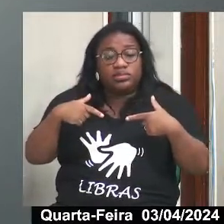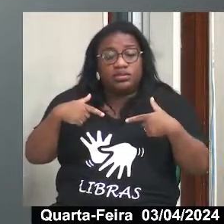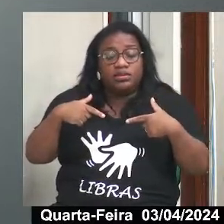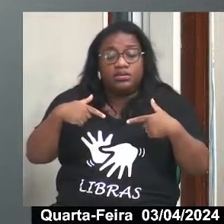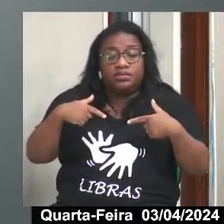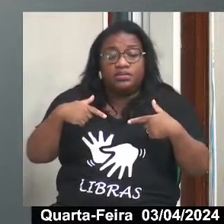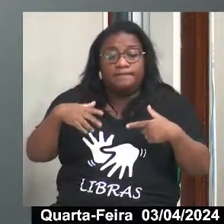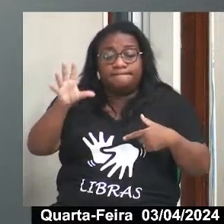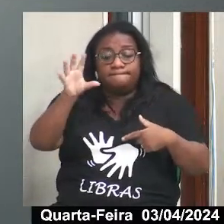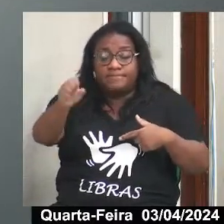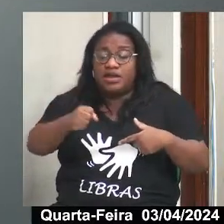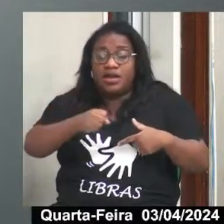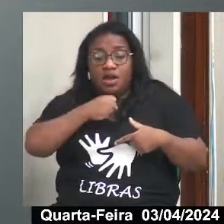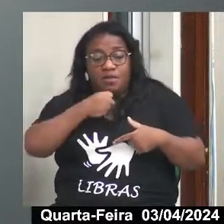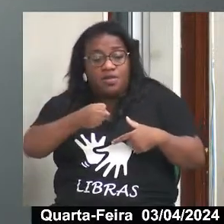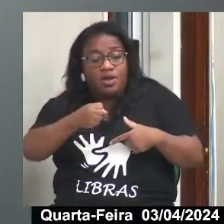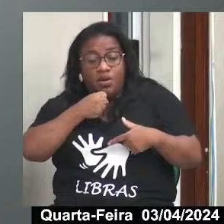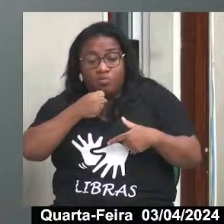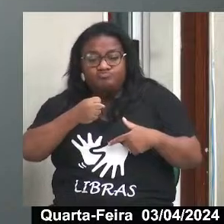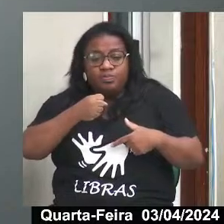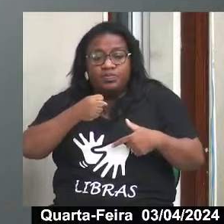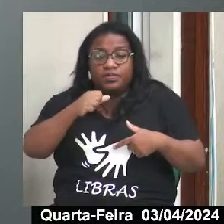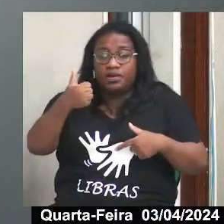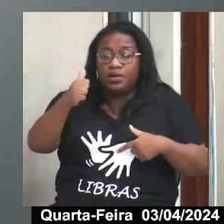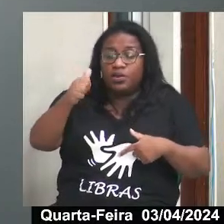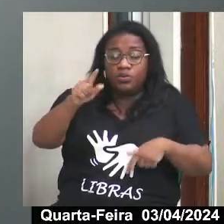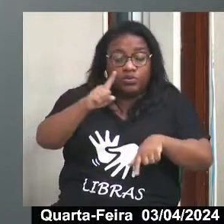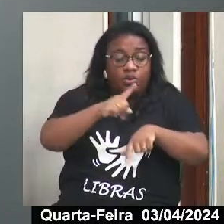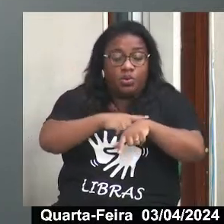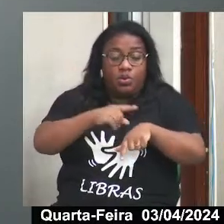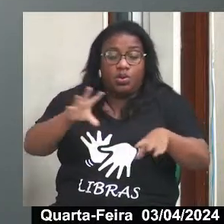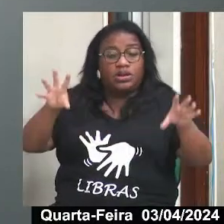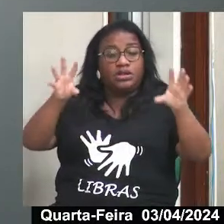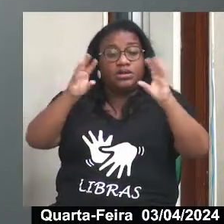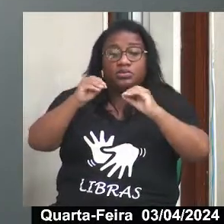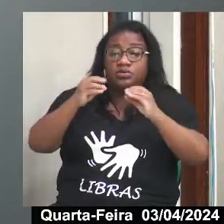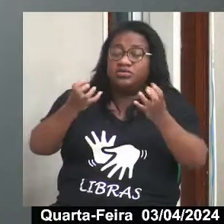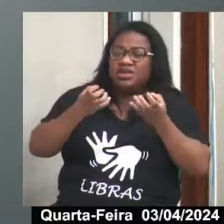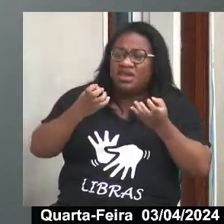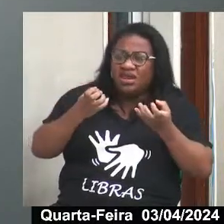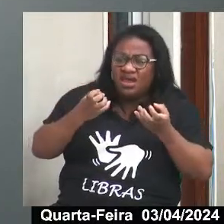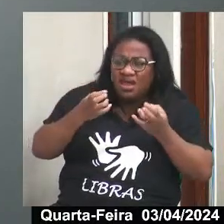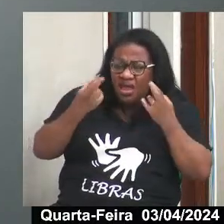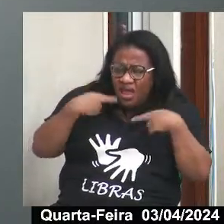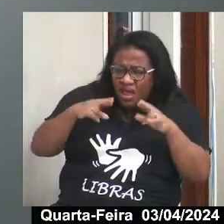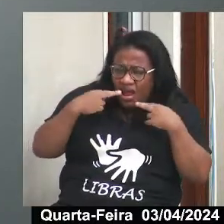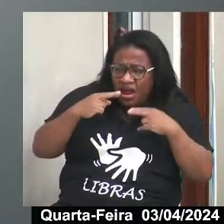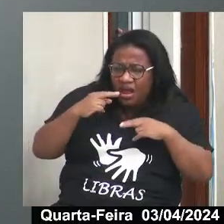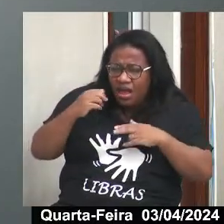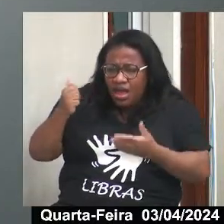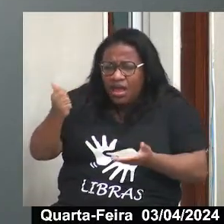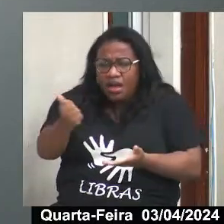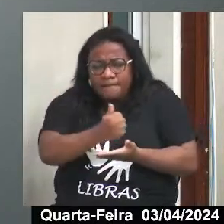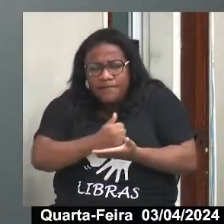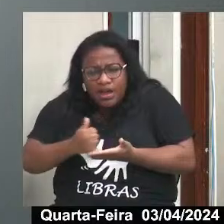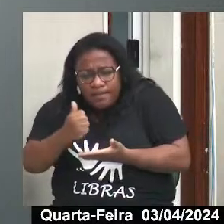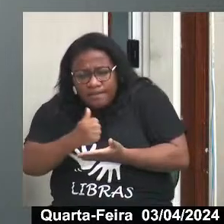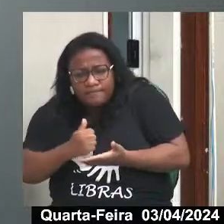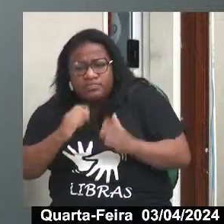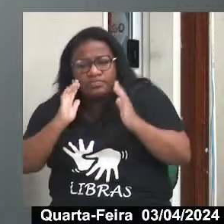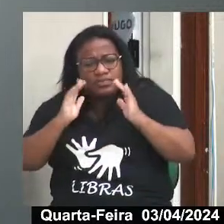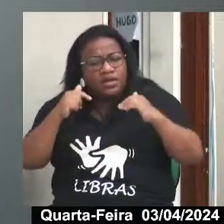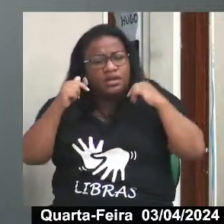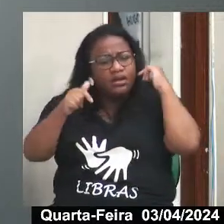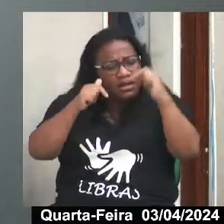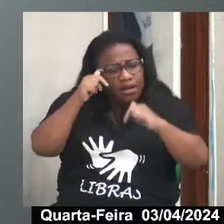pegar um microfone e lá 11 horas da noite lá no pé central e querer criticar os profissionais que já virou um